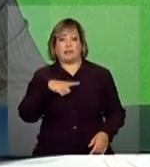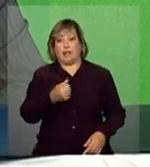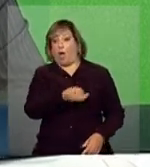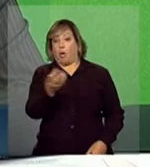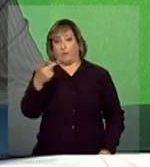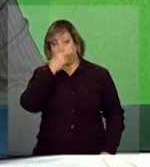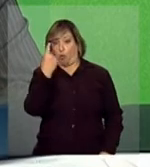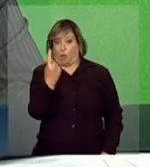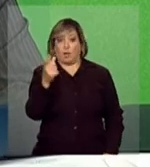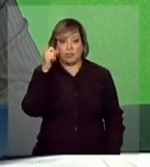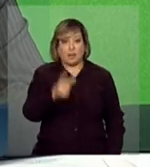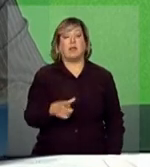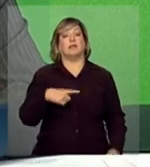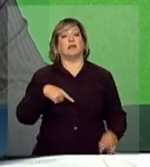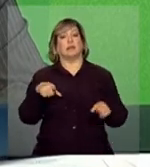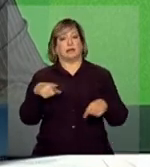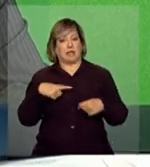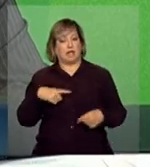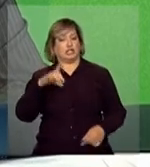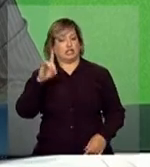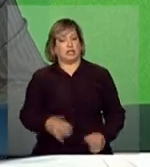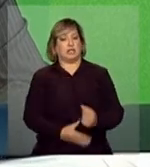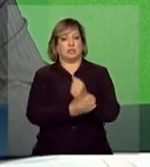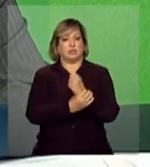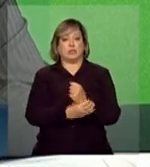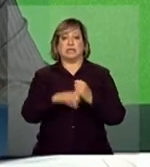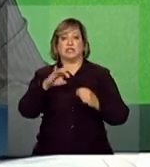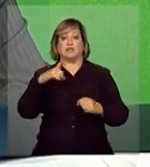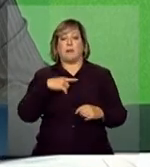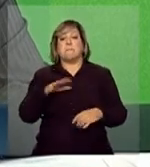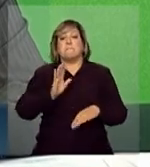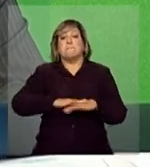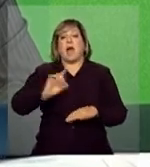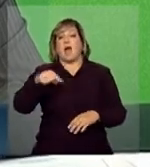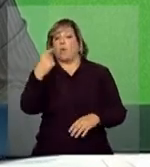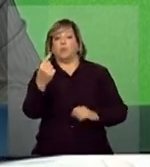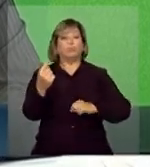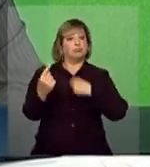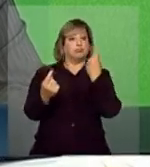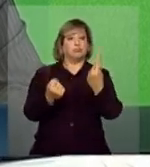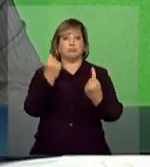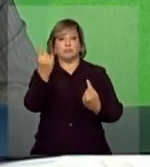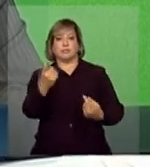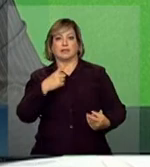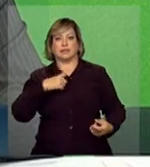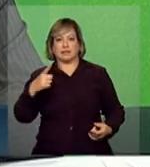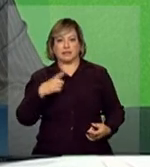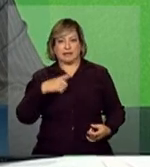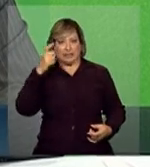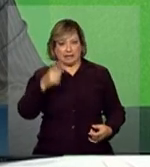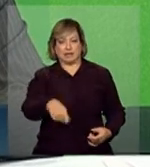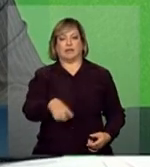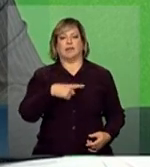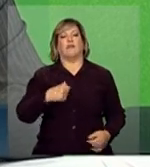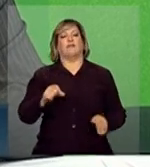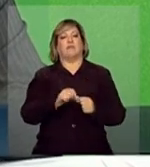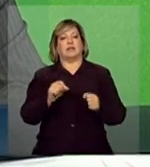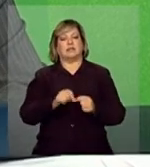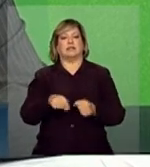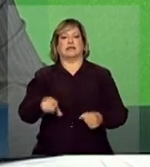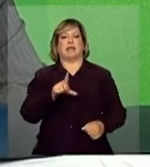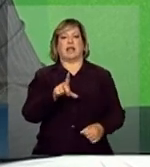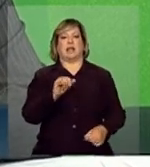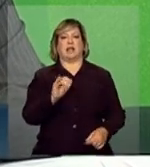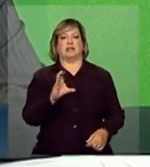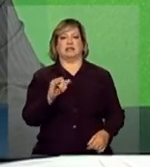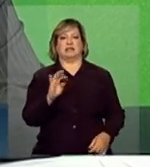ele terá o direito assegurado, se tiver mais de um interessado, nós faremos essa chamada no sentido de uma licitação